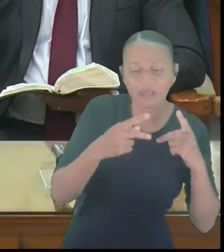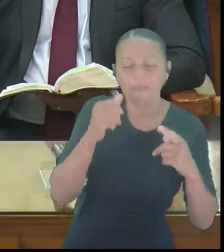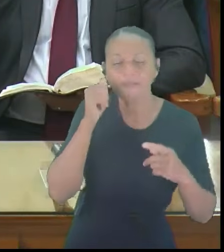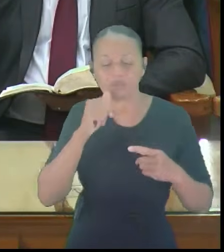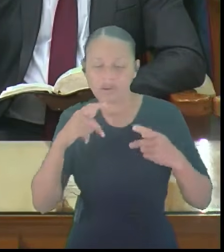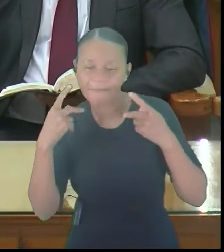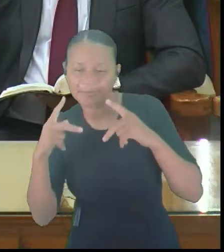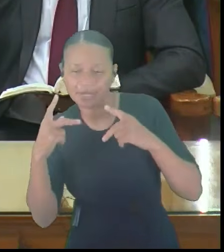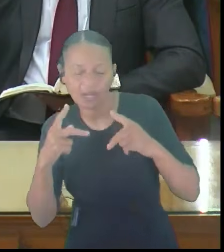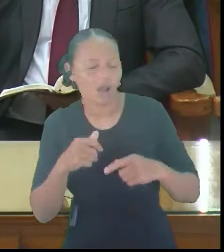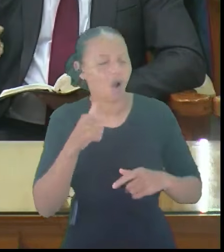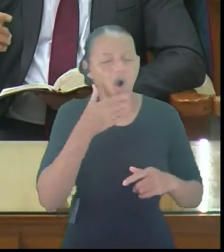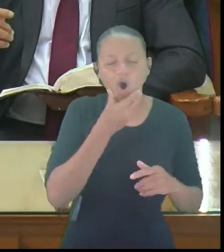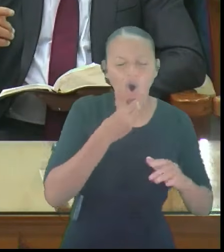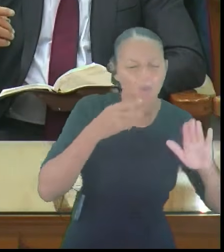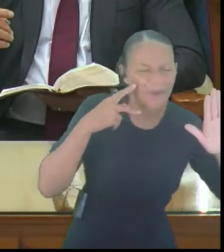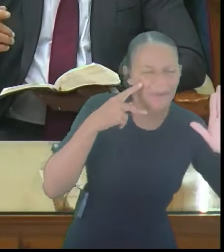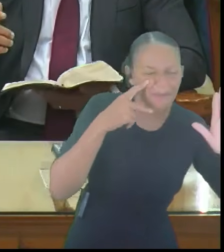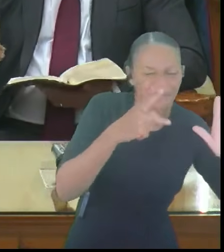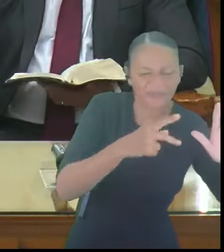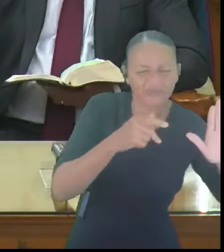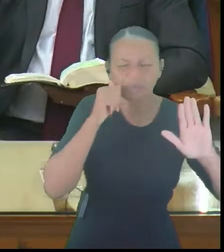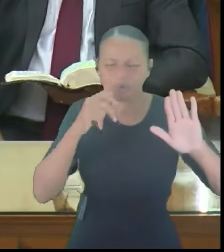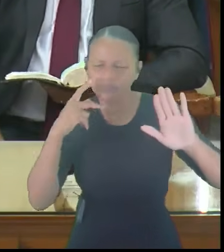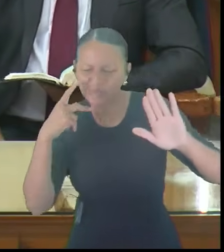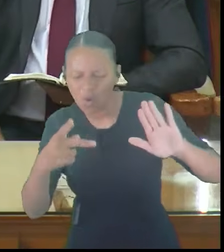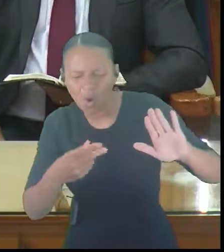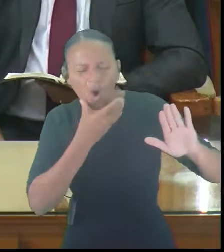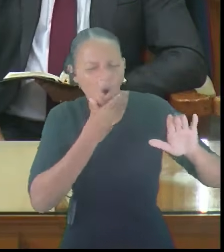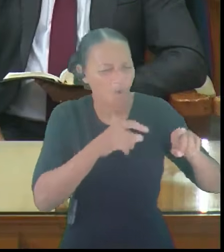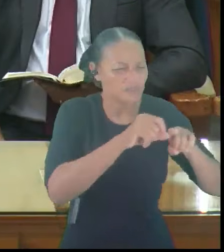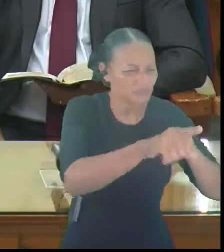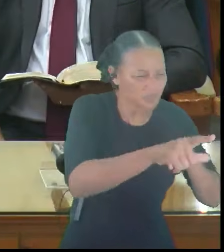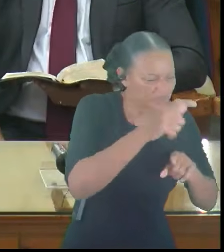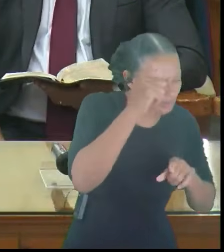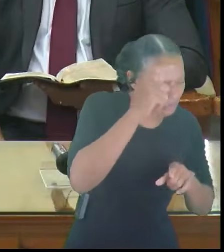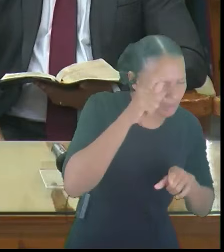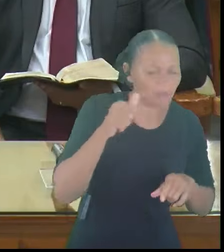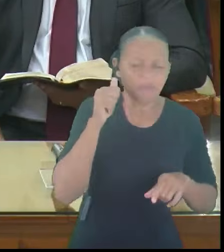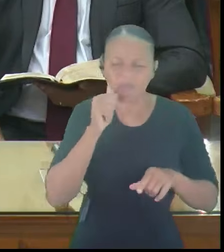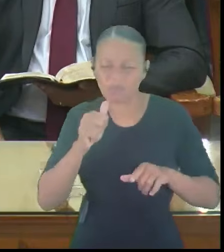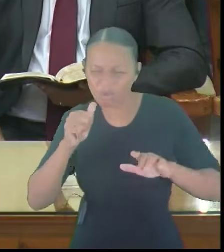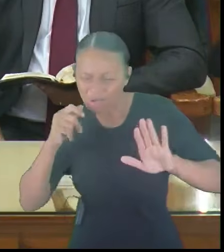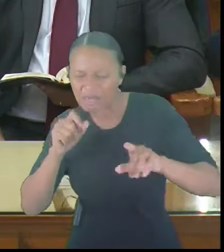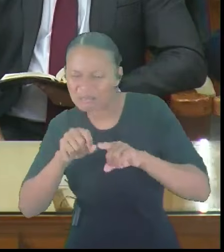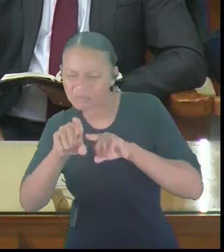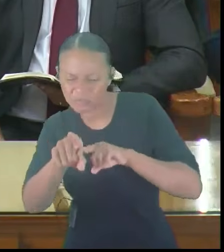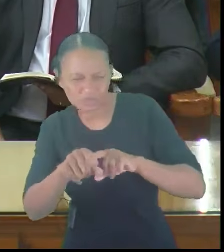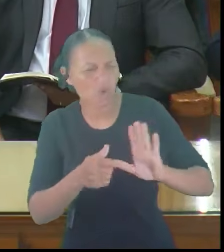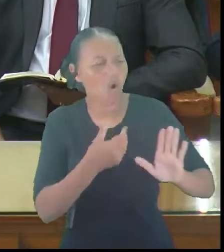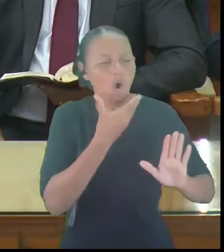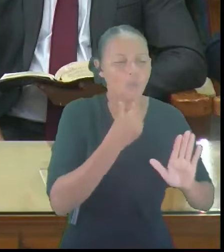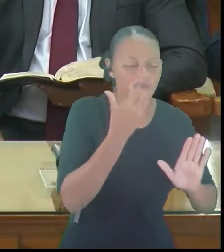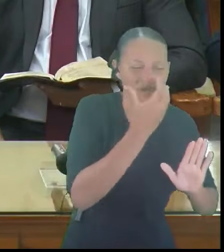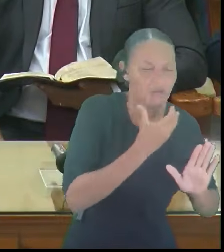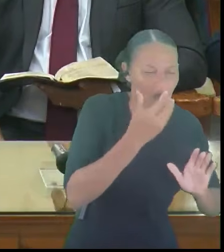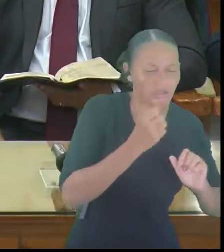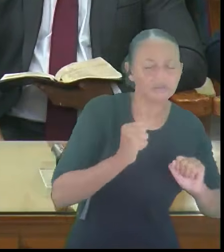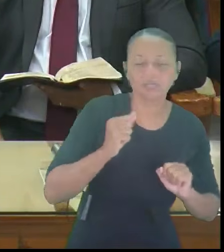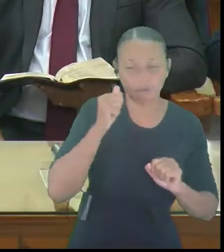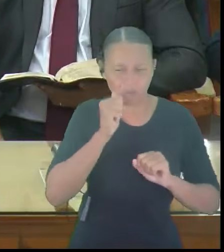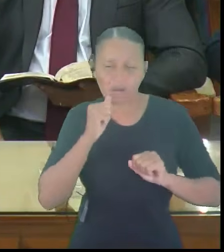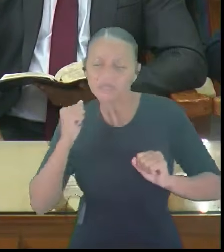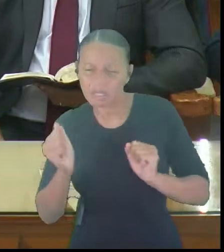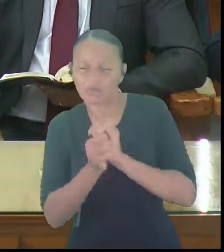profetiza, mulher profetiza. Aqui homem expulsa demônio, mulher expulsa demônio. Aqui homem canta, mulher canta. Aqui homem dá glória a Jesus, mulher dá